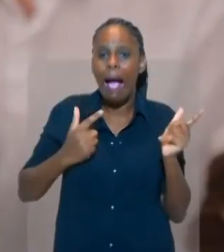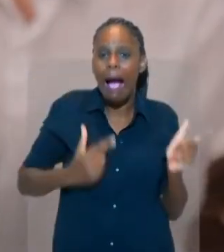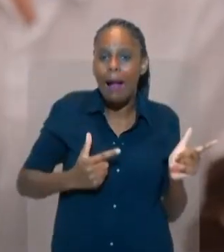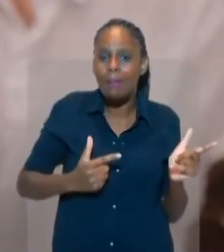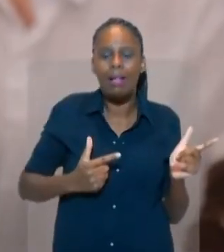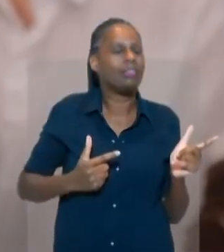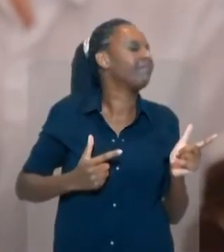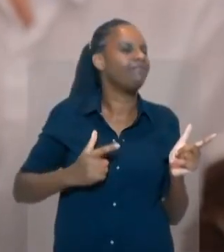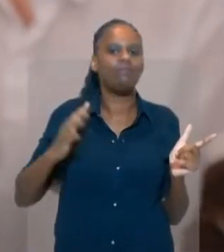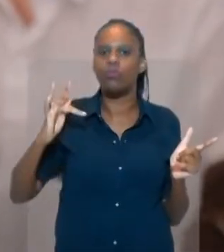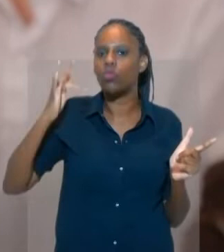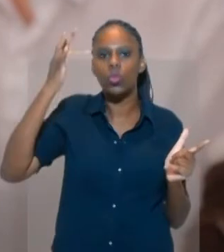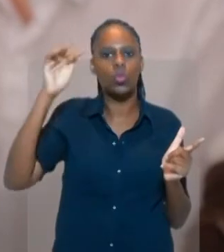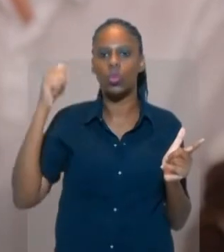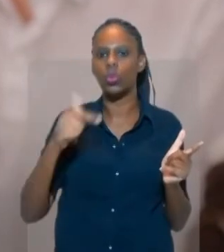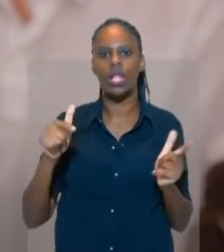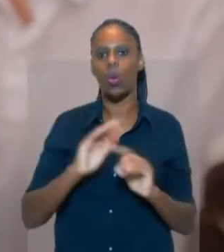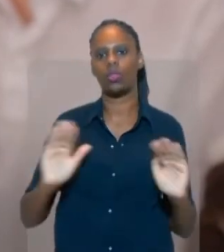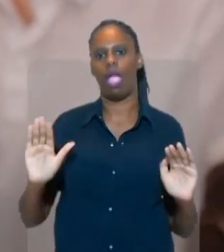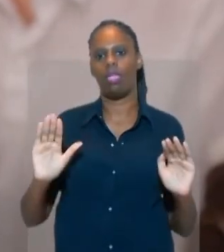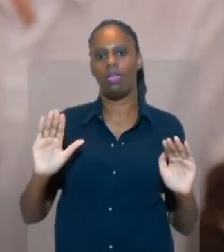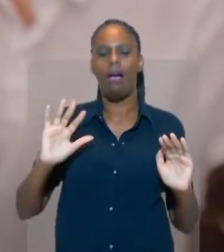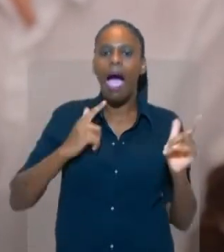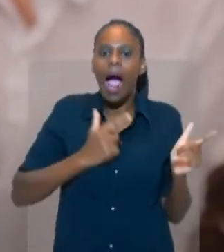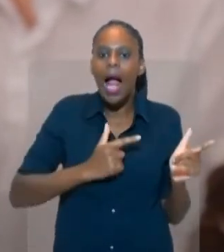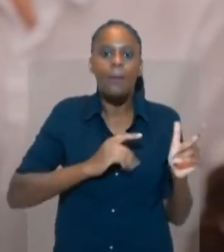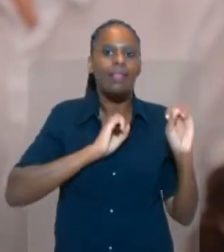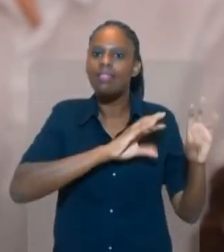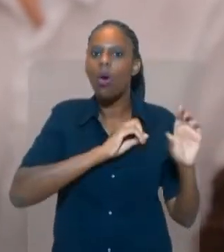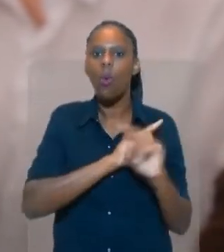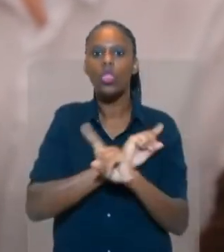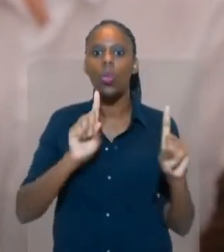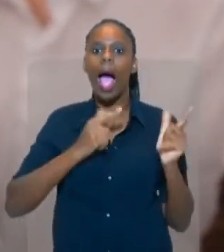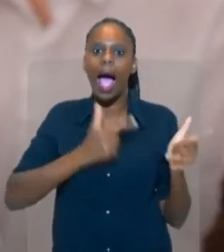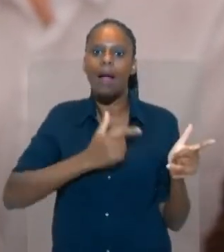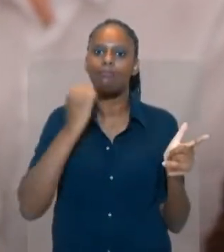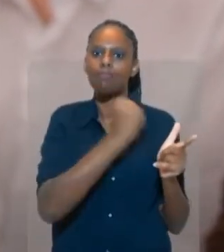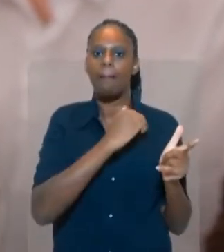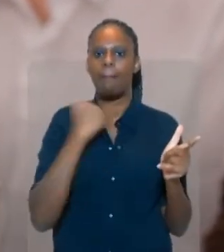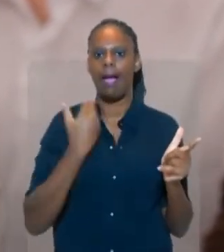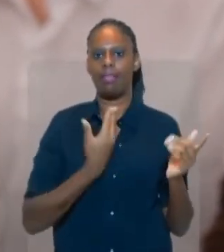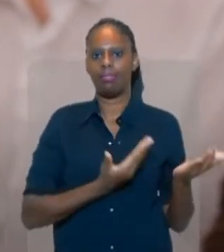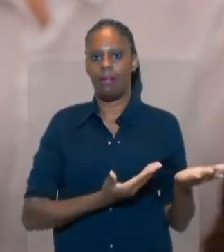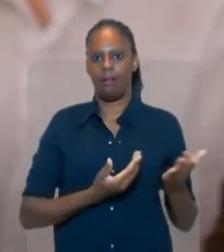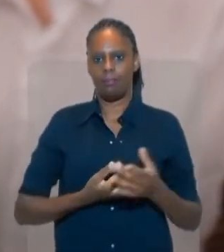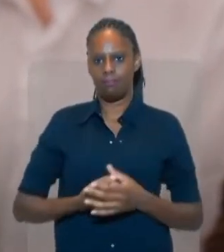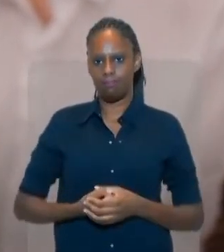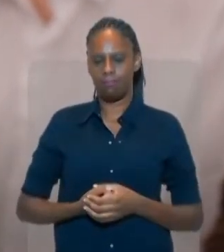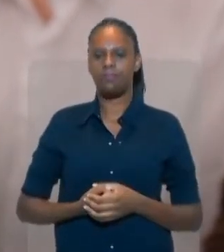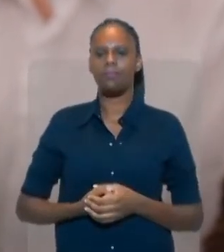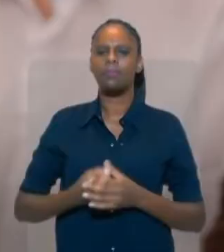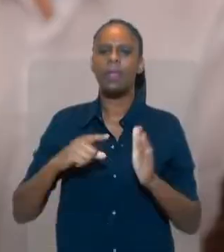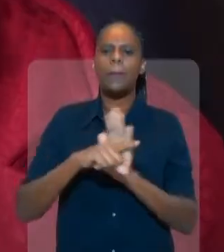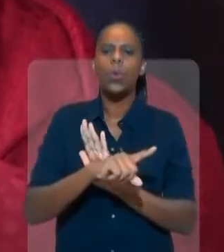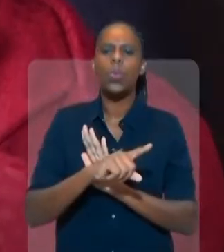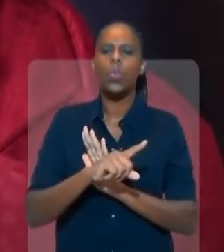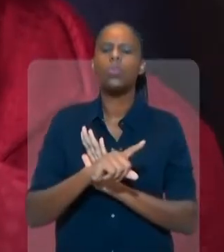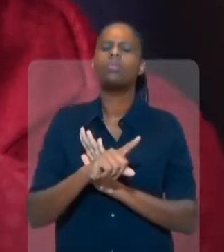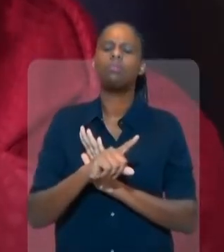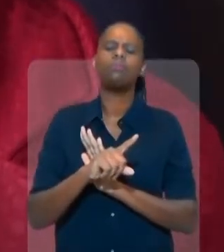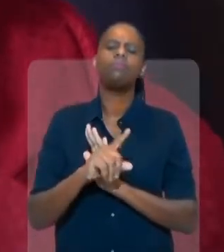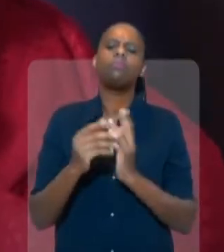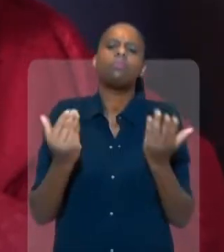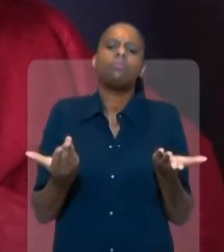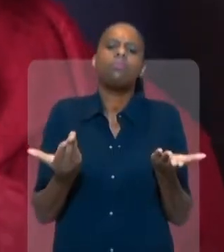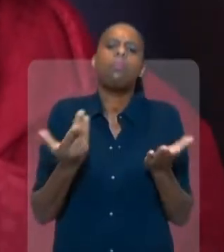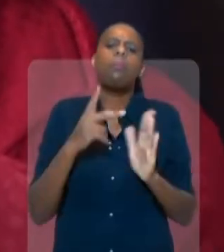Apologia da arma não leva ninguém a lugar nenhum. A arma não educa, a arma mata. Então eu queria